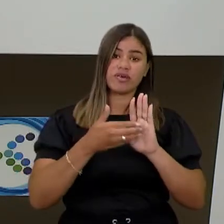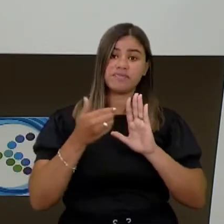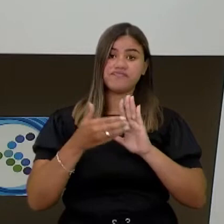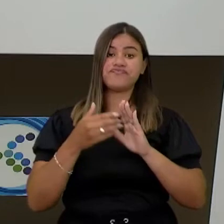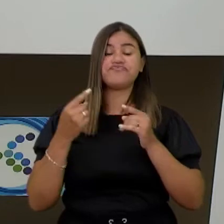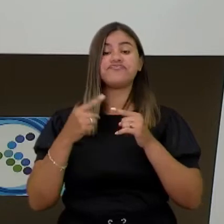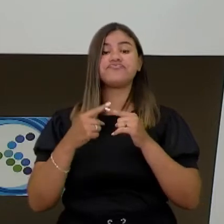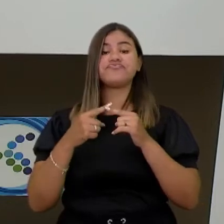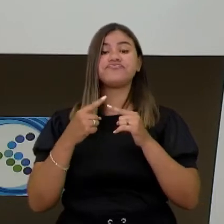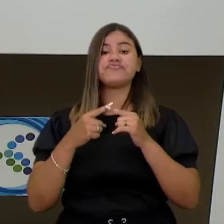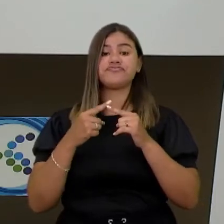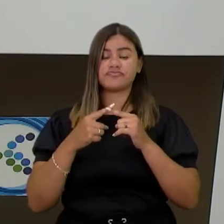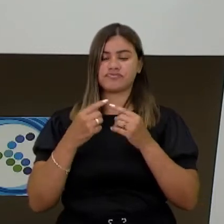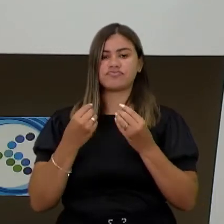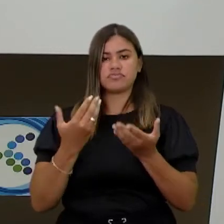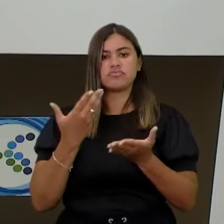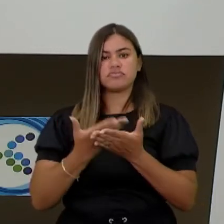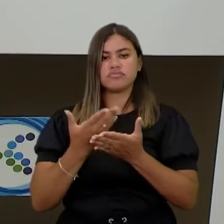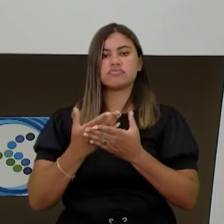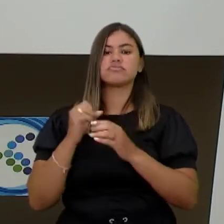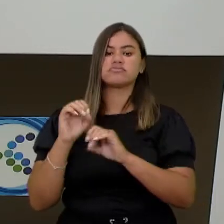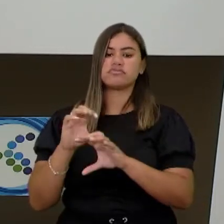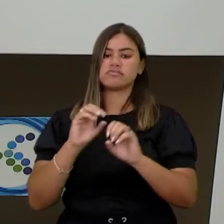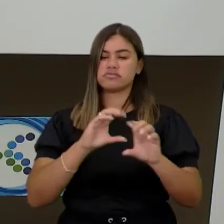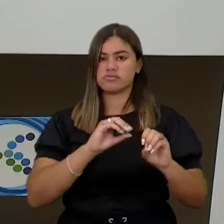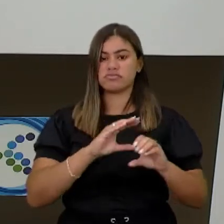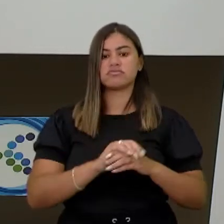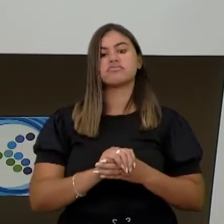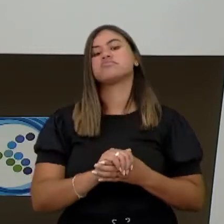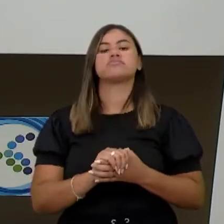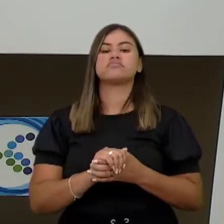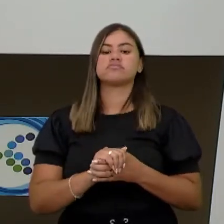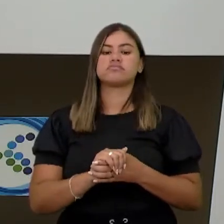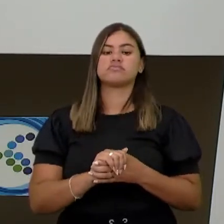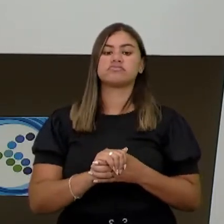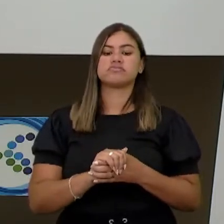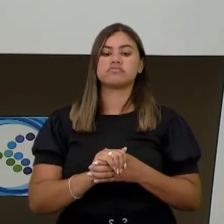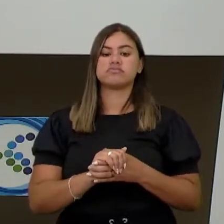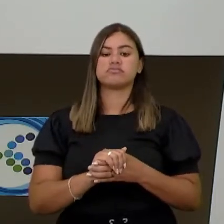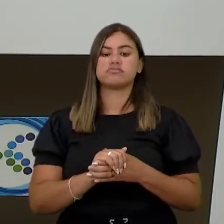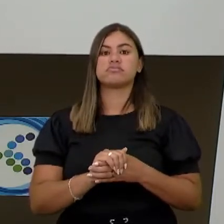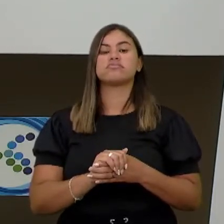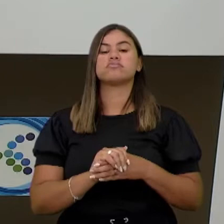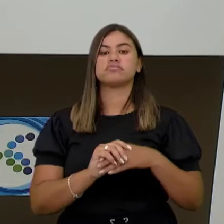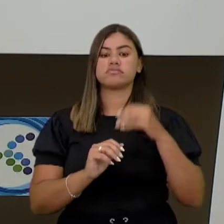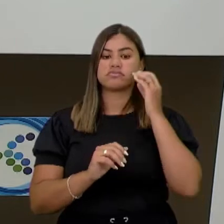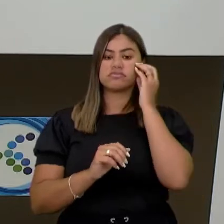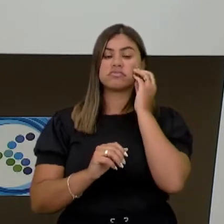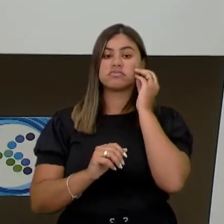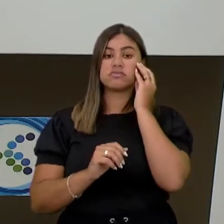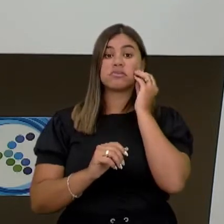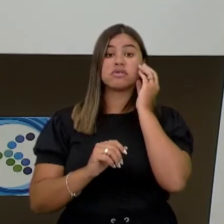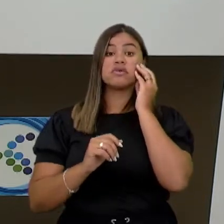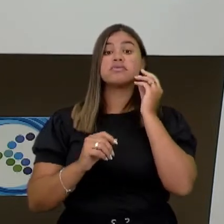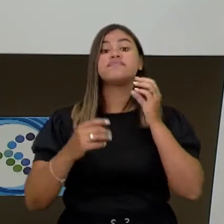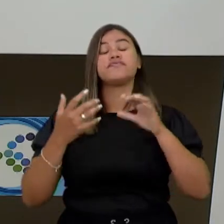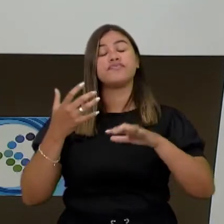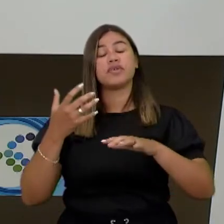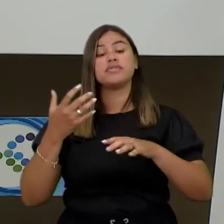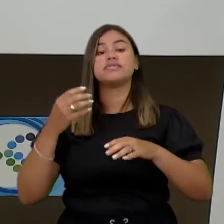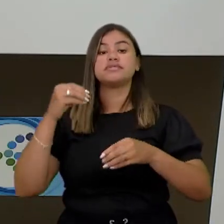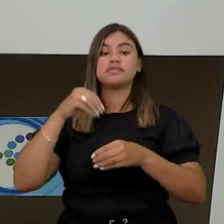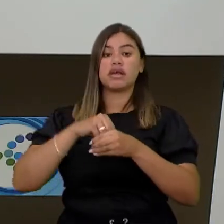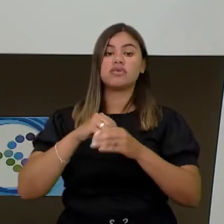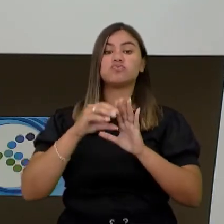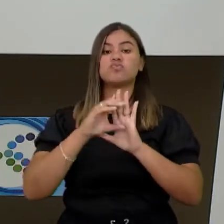a aula. Então, nós somos a unidade curricular, está na mídia, está no mundo, tá certo? E dentro dessa unidade curricular tem